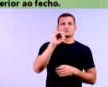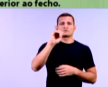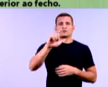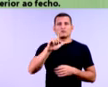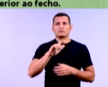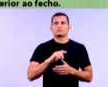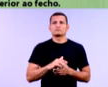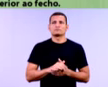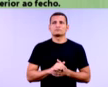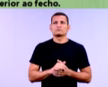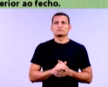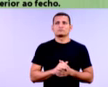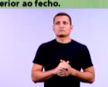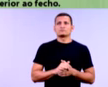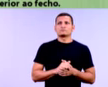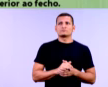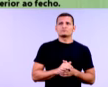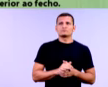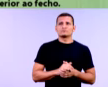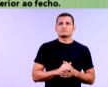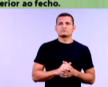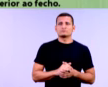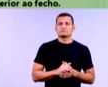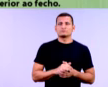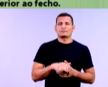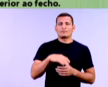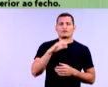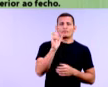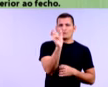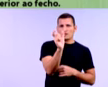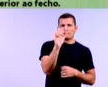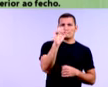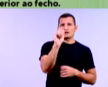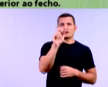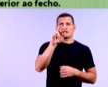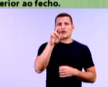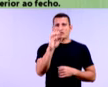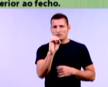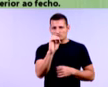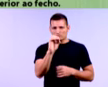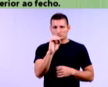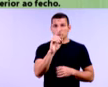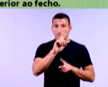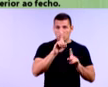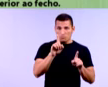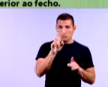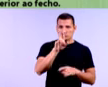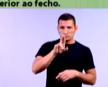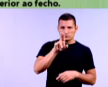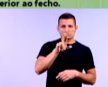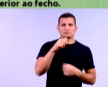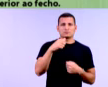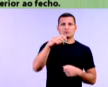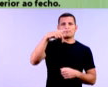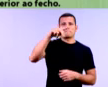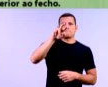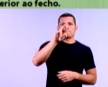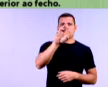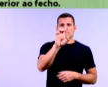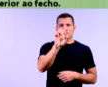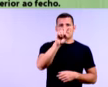caro, tanto que vocês não vão encontrar a expressão caro, caro senhor, prezado senhor, ou senhora,